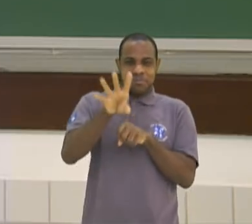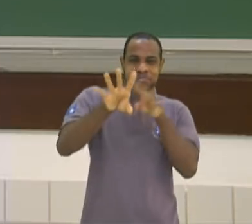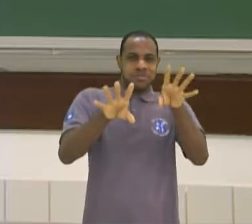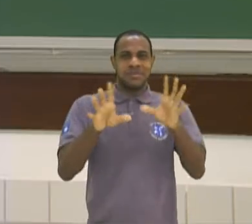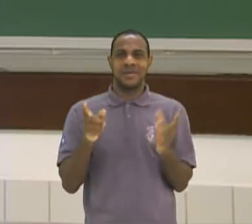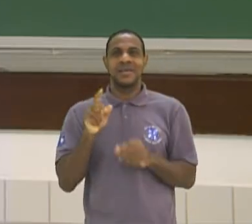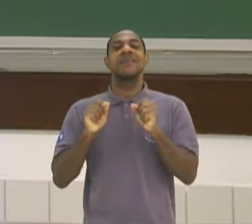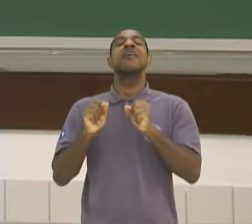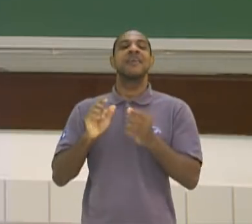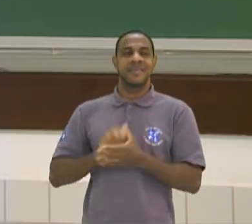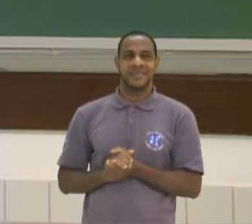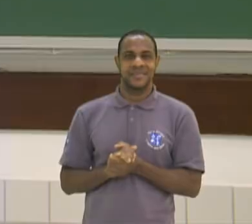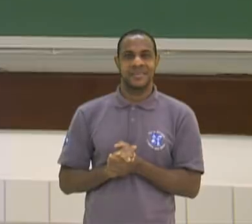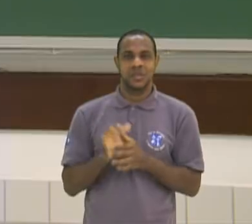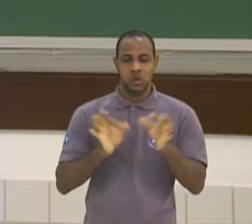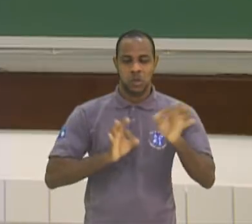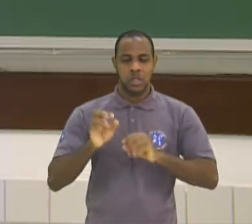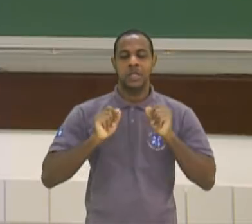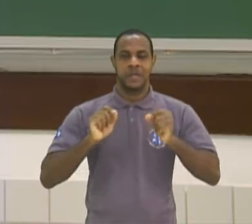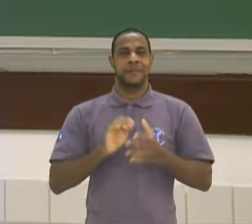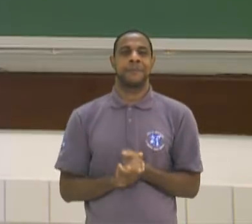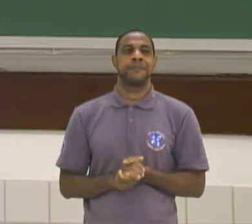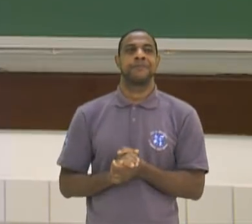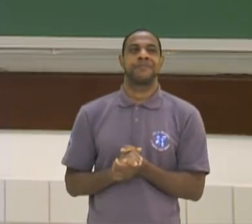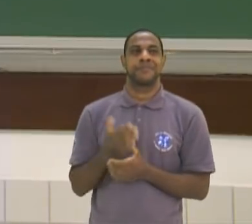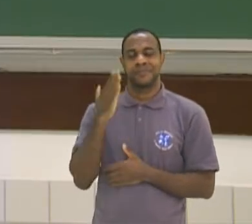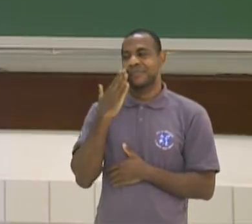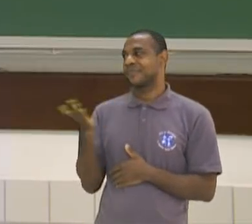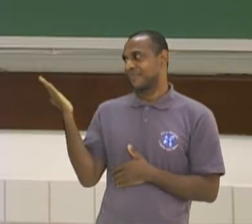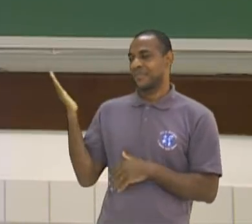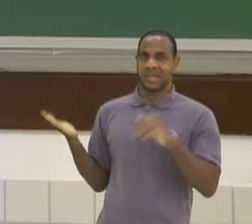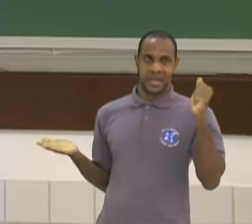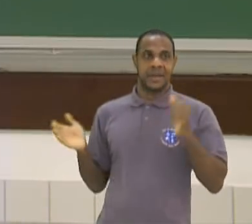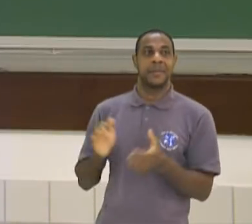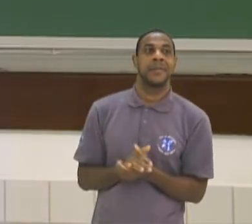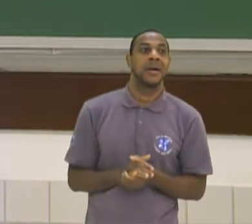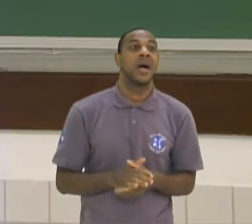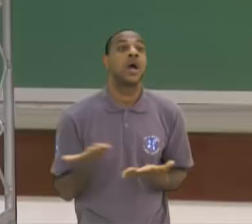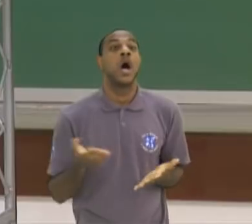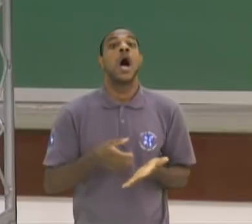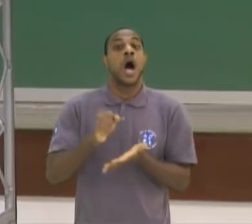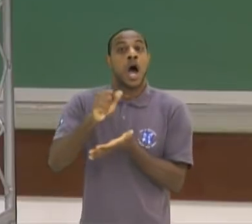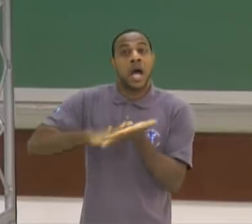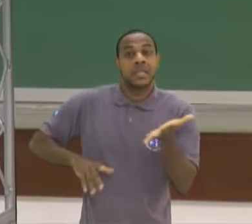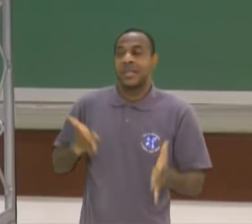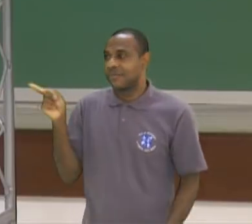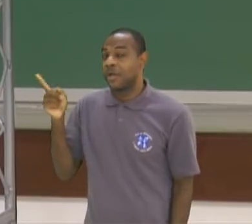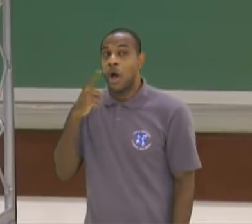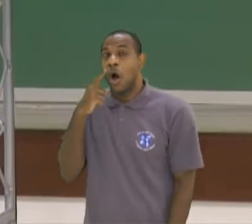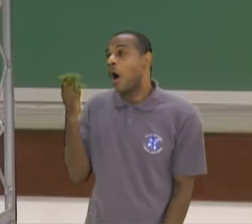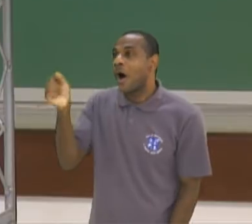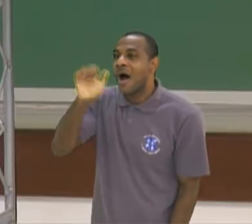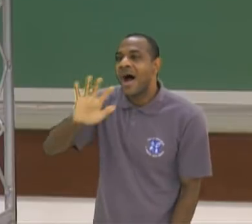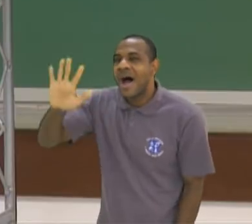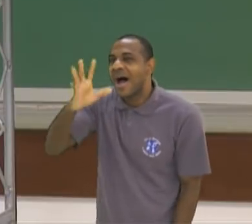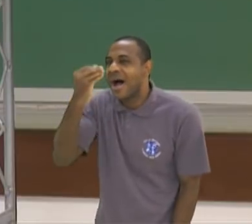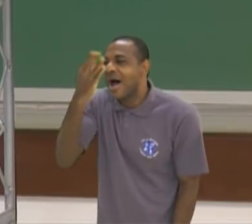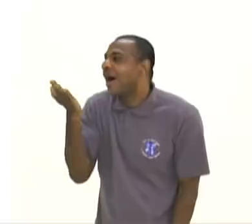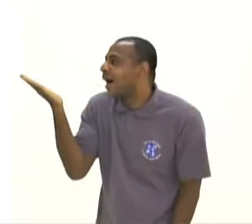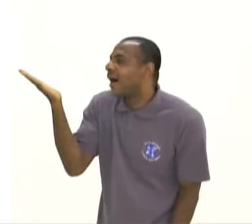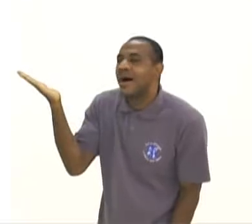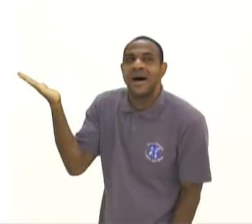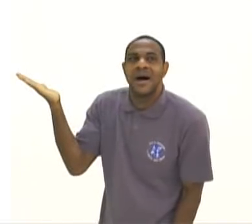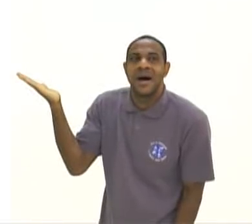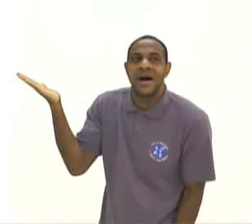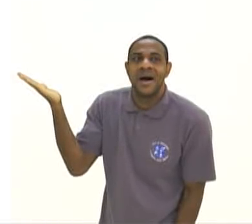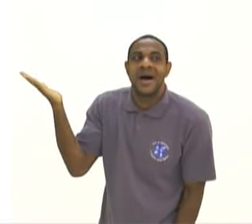aí pra você. Ei, pra gente continuar, tem mais uma tarefinha. Dê uma olhada nessa imagem que aparece na sua tela.